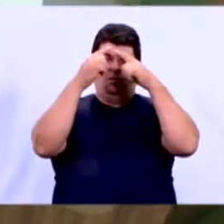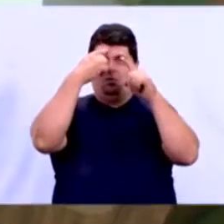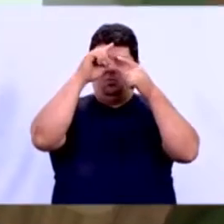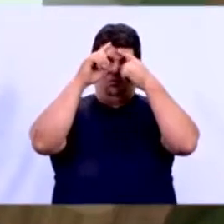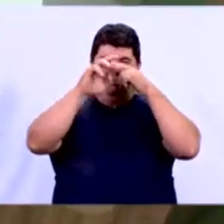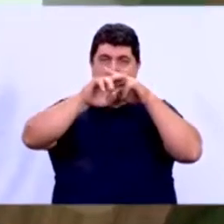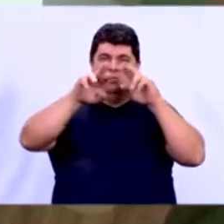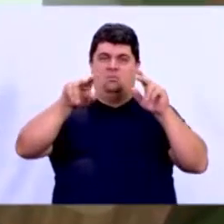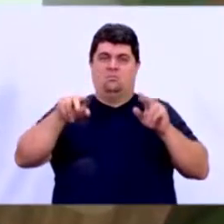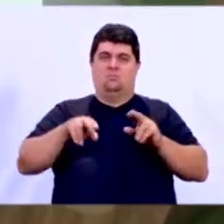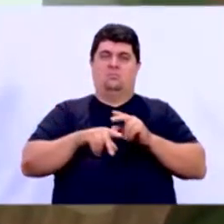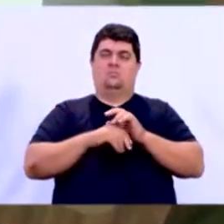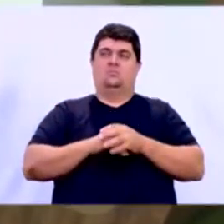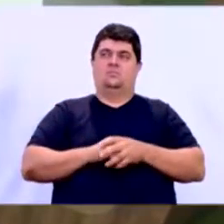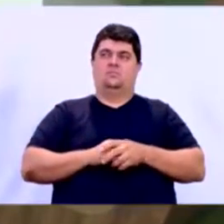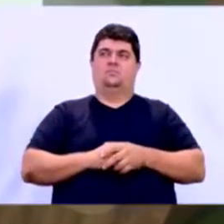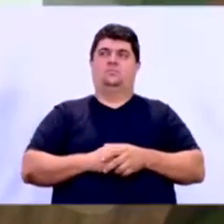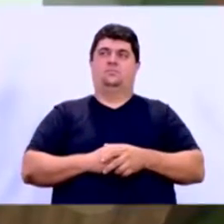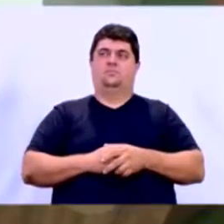negócio surgindo.